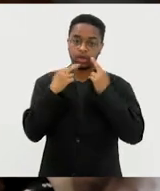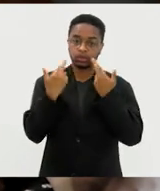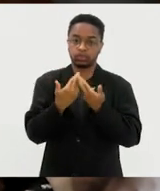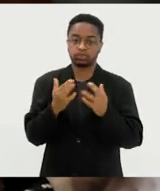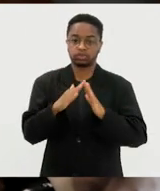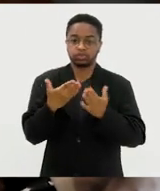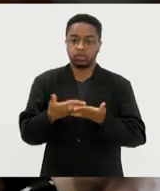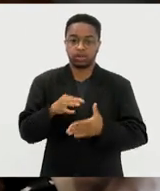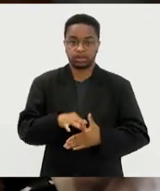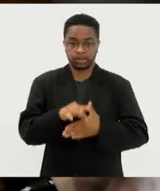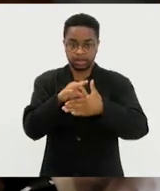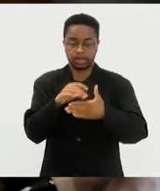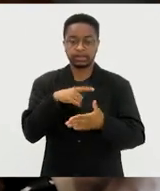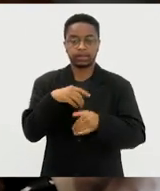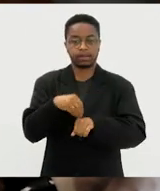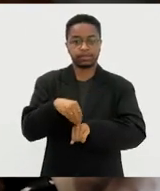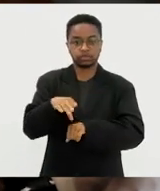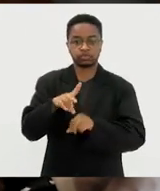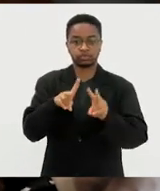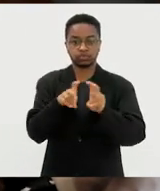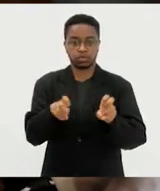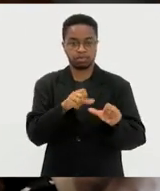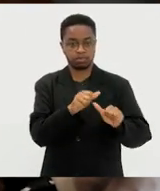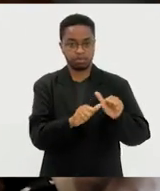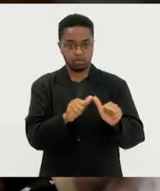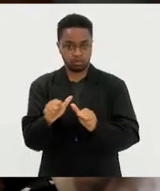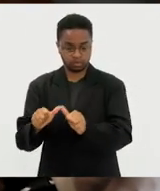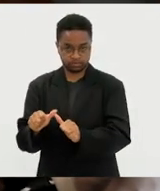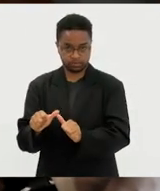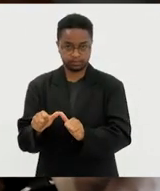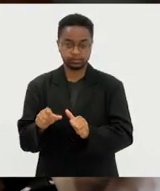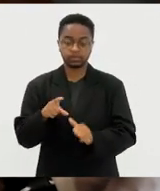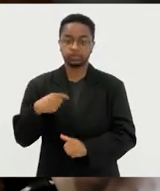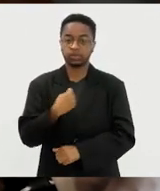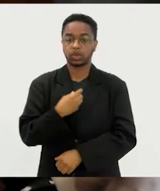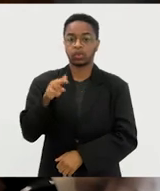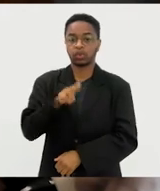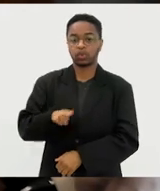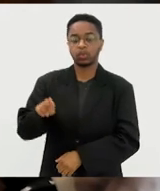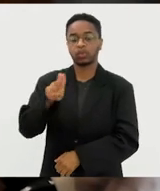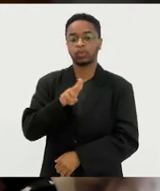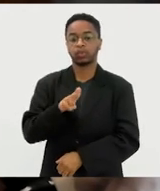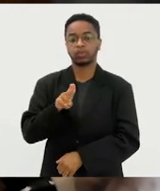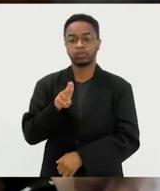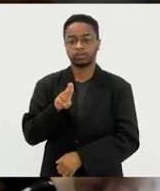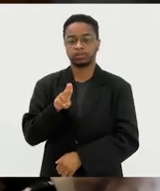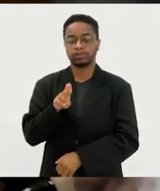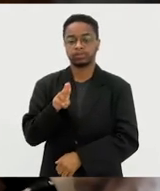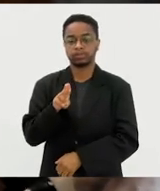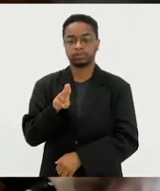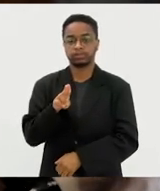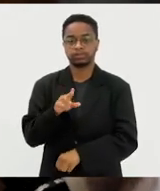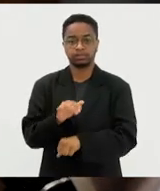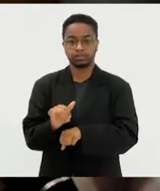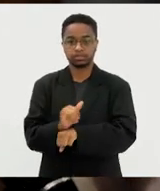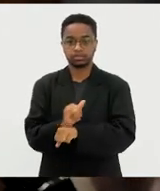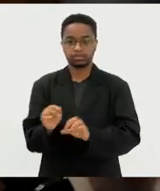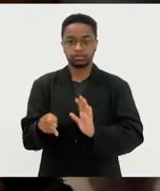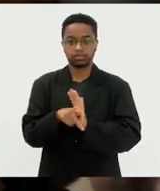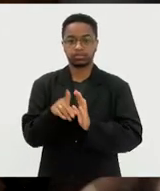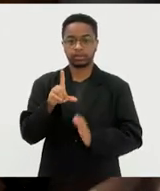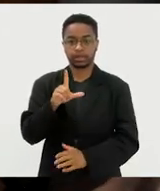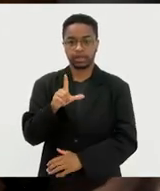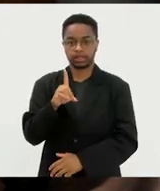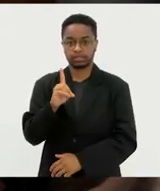a mensagem dos remanejamentos, nós usamos o dispositivo da LDO,